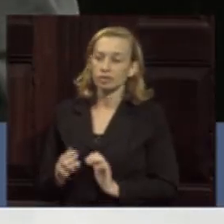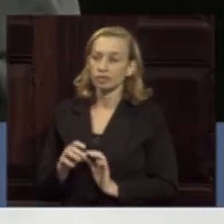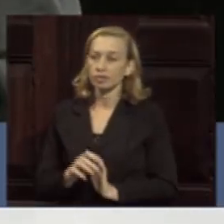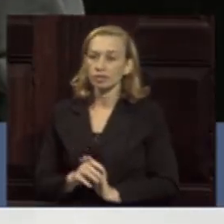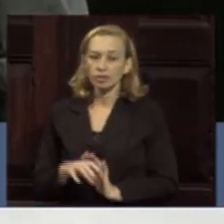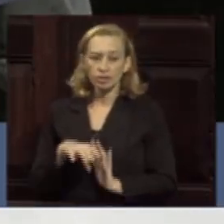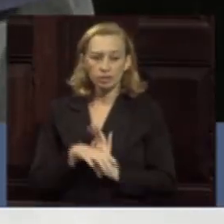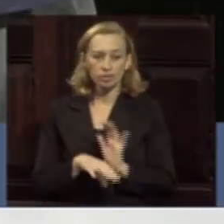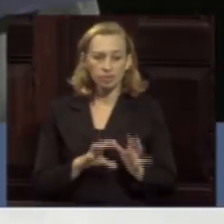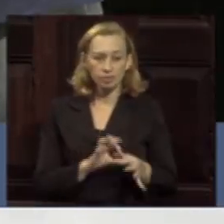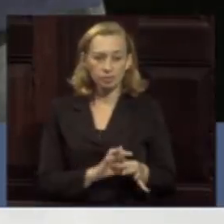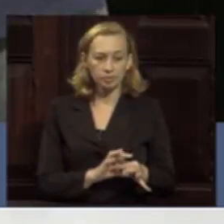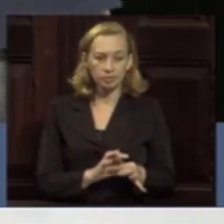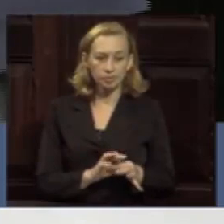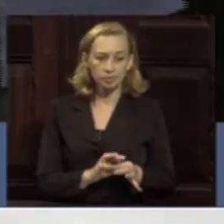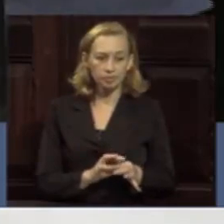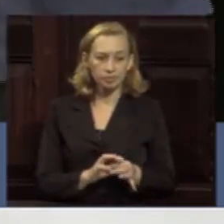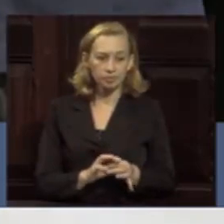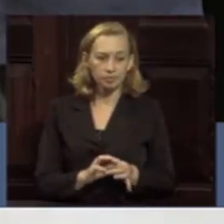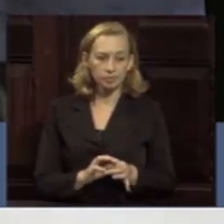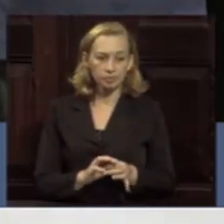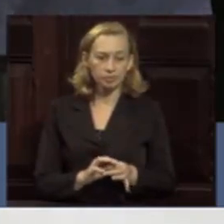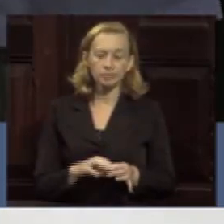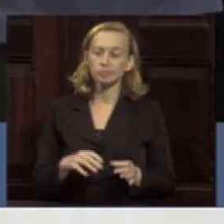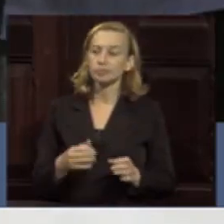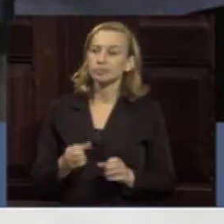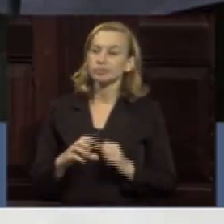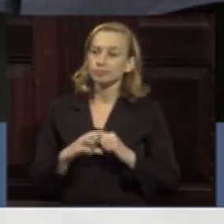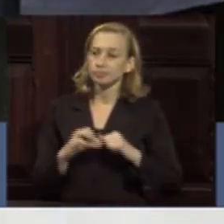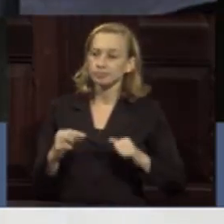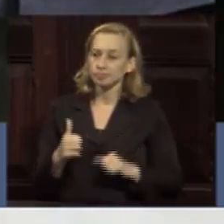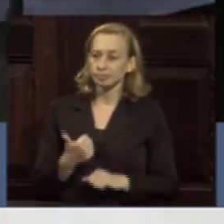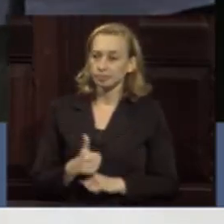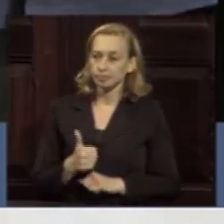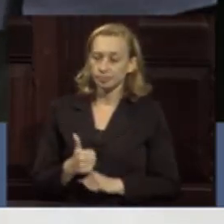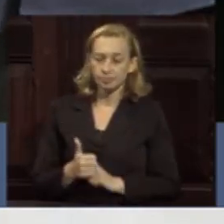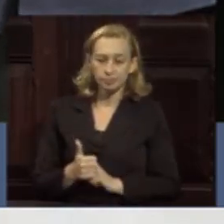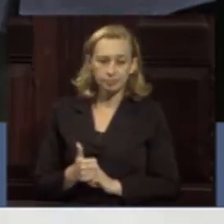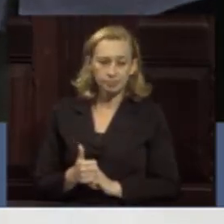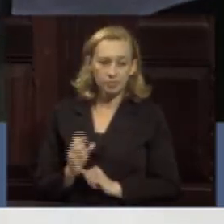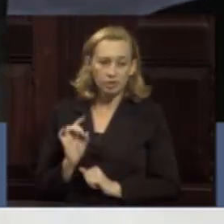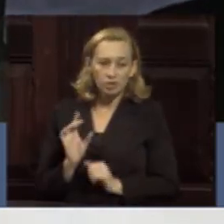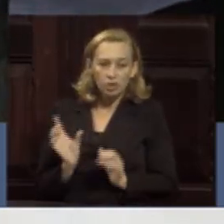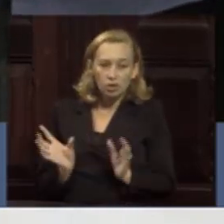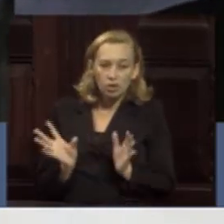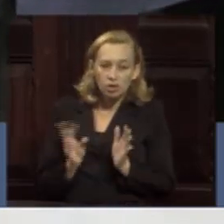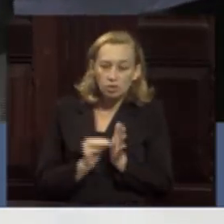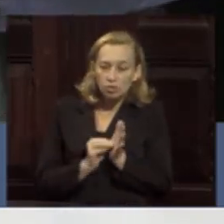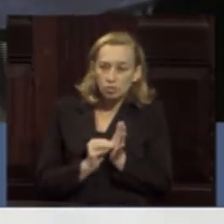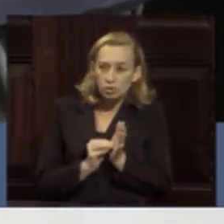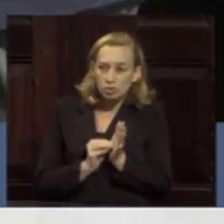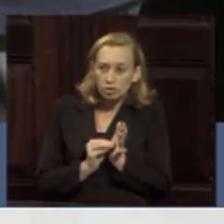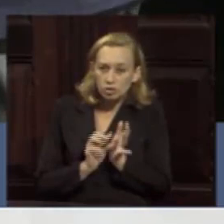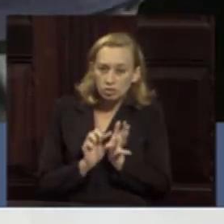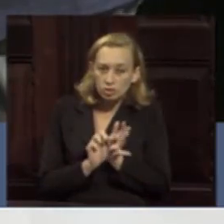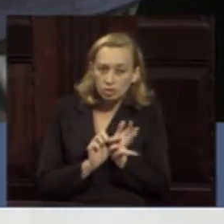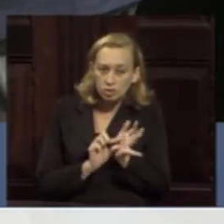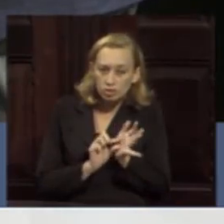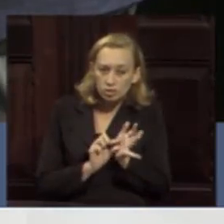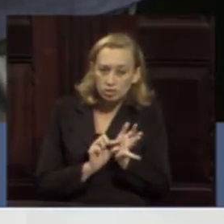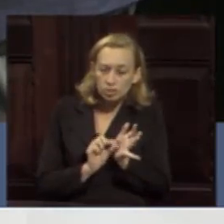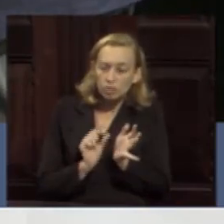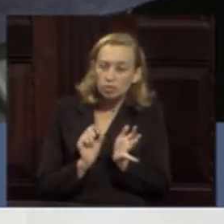que é no artigo 1º, no parágrafo 1º, só incluindo, senhor presidente, essa emenda modificativa só inclui